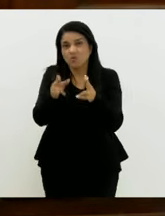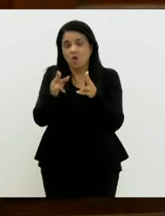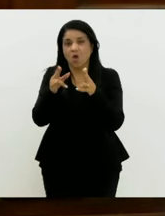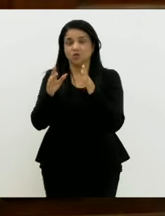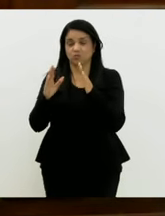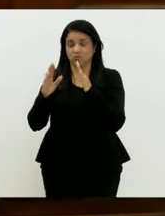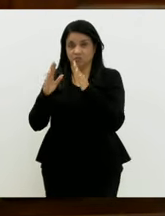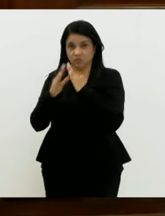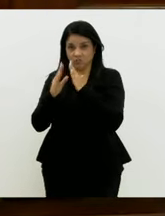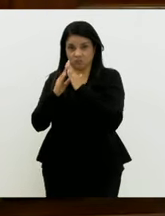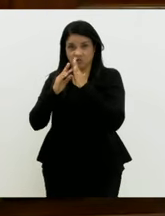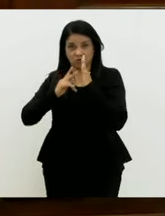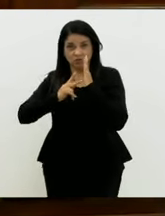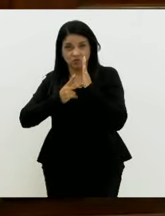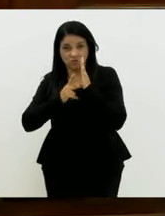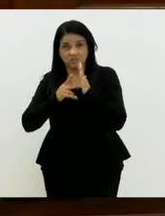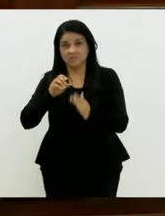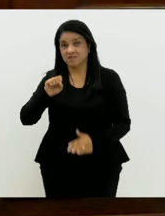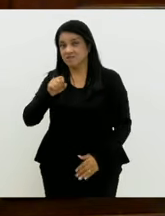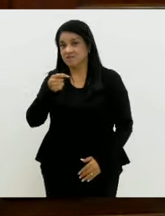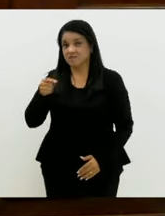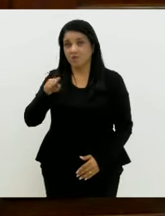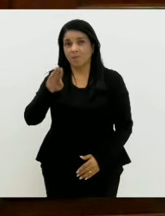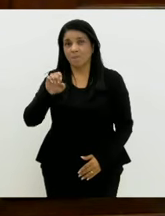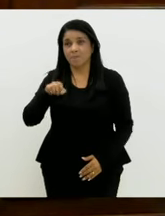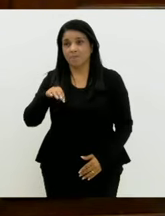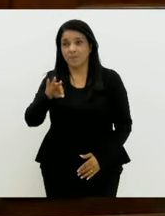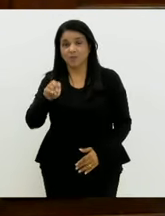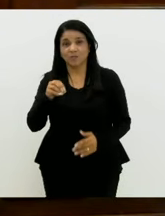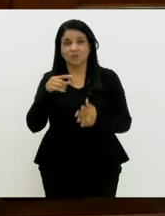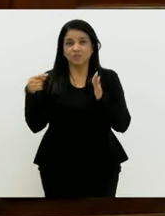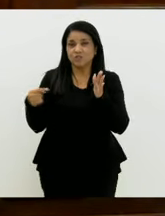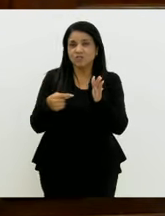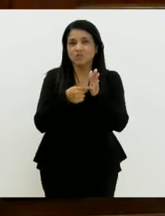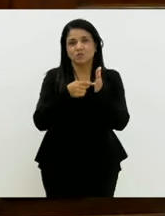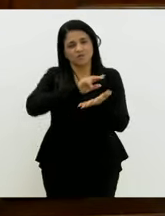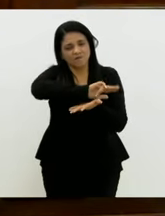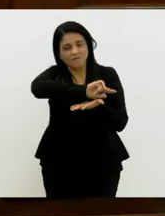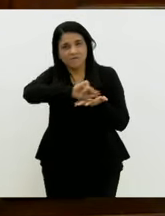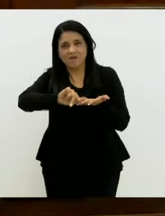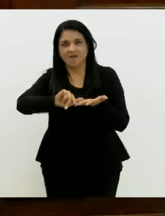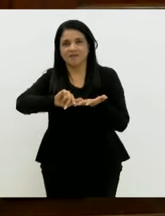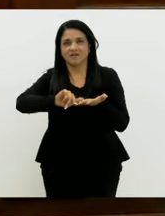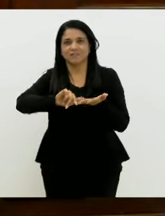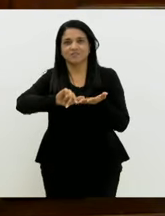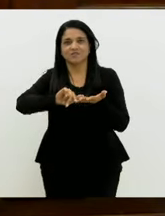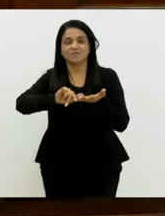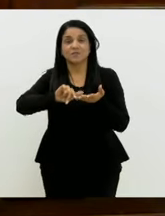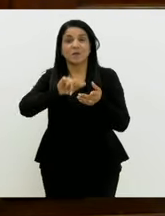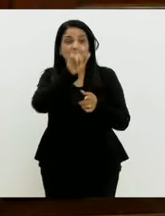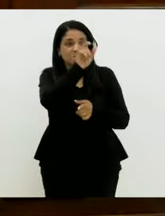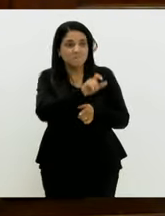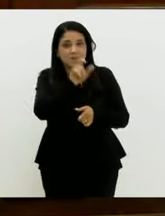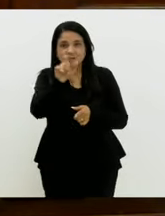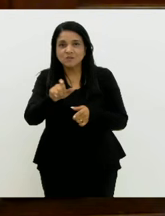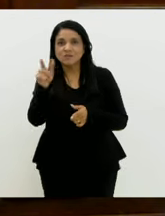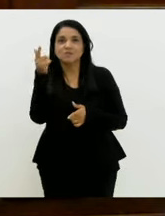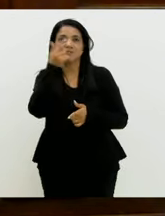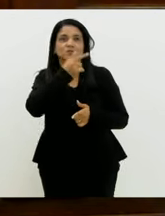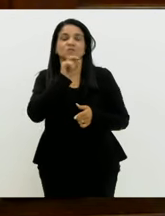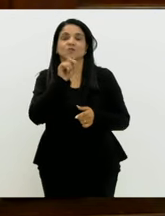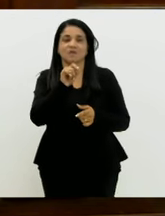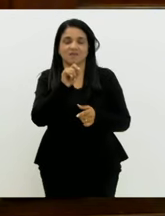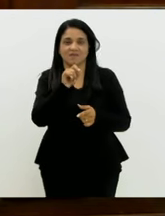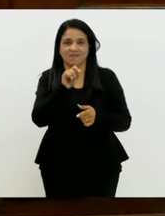Bento, que já foi feito diversas denúncias de pessoas que ganharam ali, que eram amigos de políticos, senhor